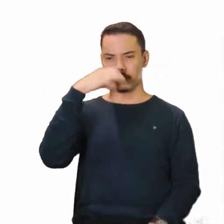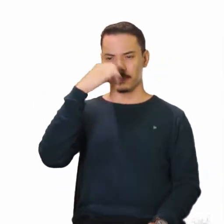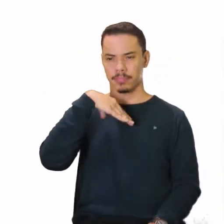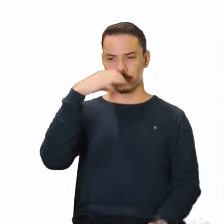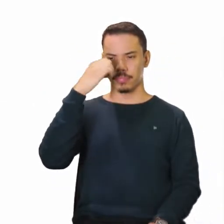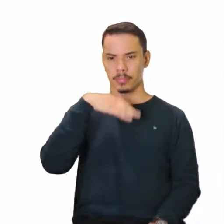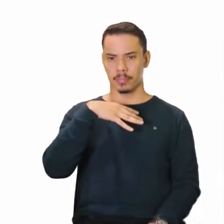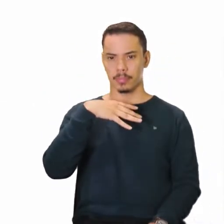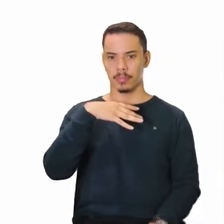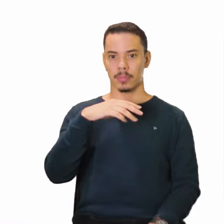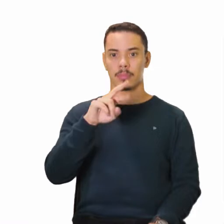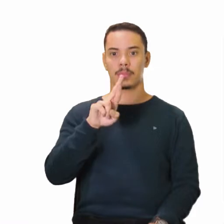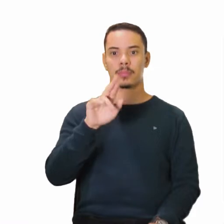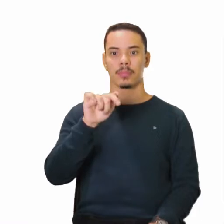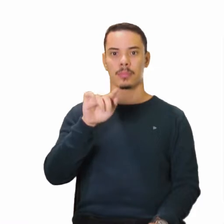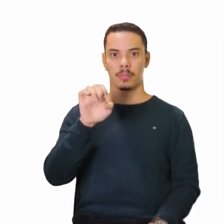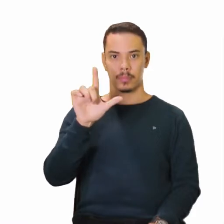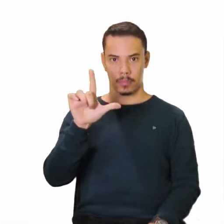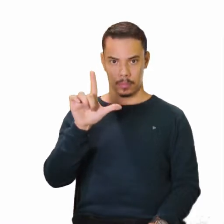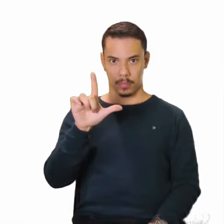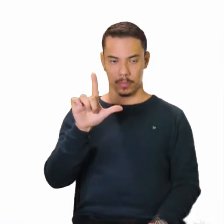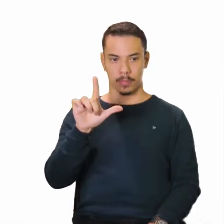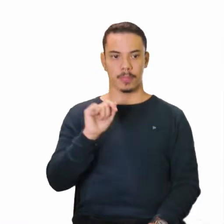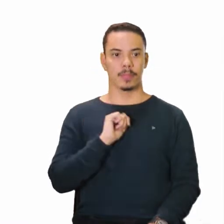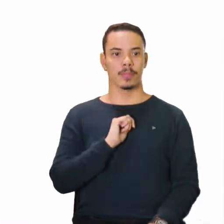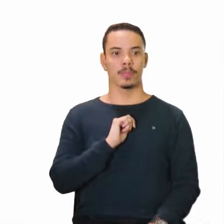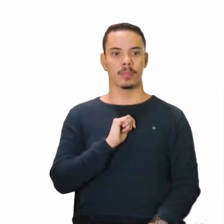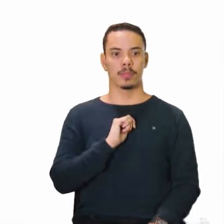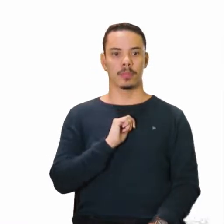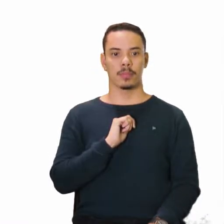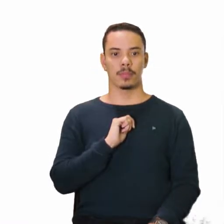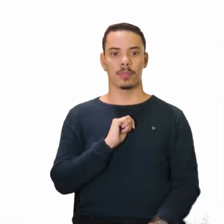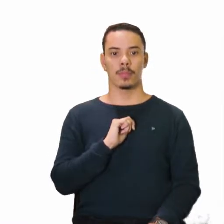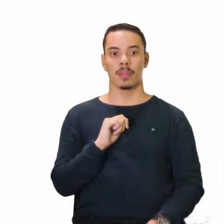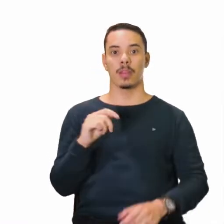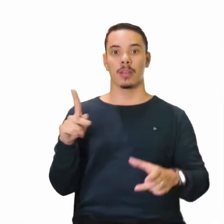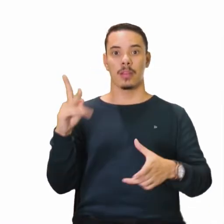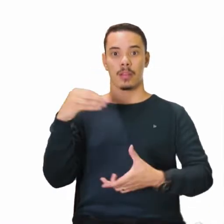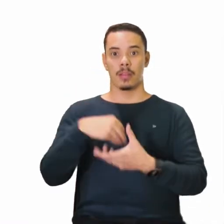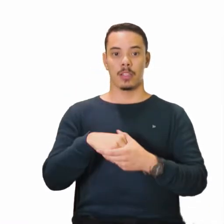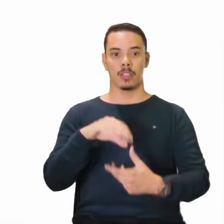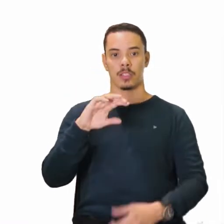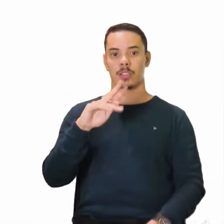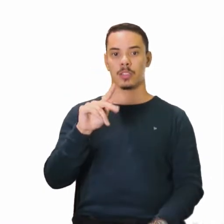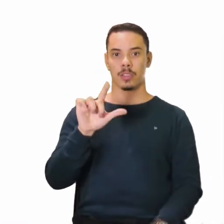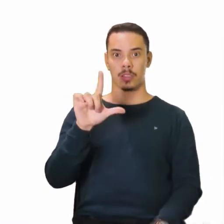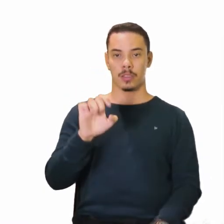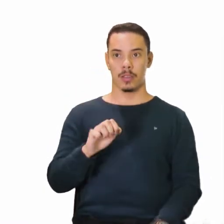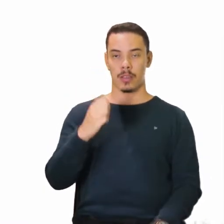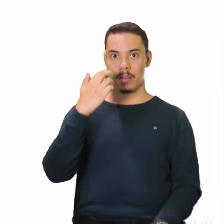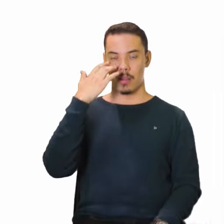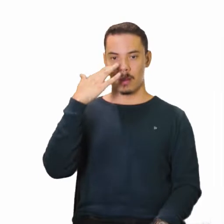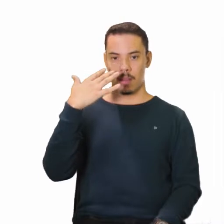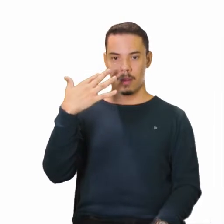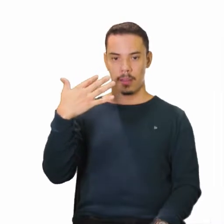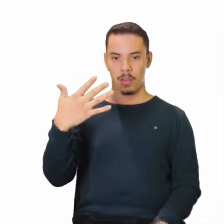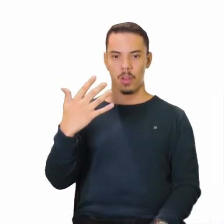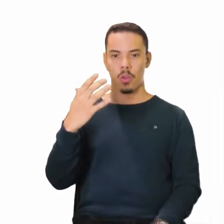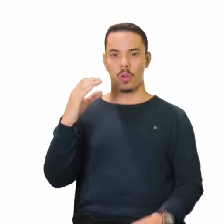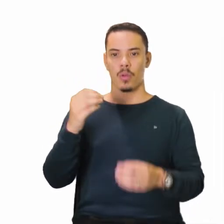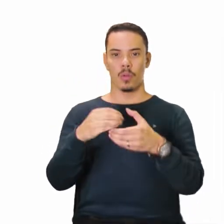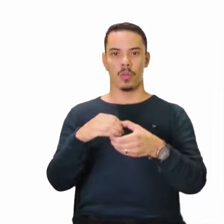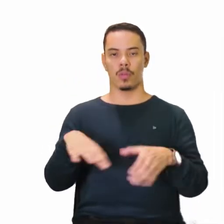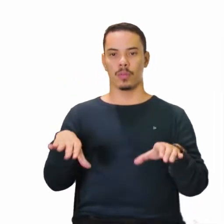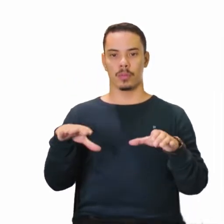arrogante. Raquel de Queiroz. Na ponta do chalé brilhava um grande ovo